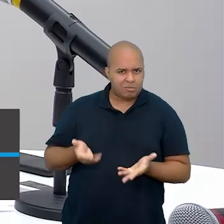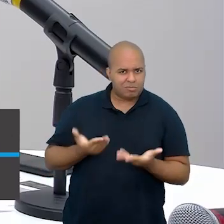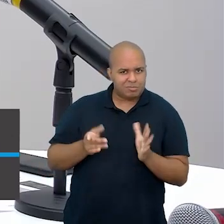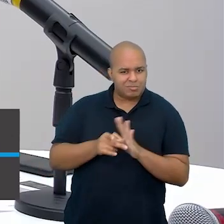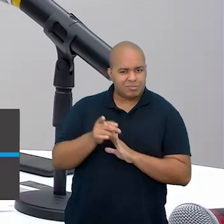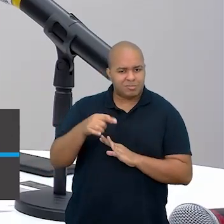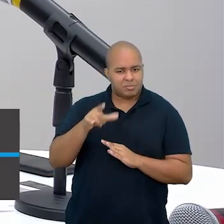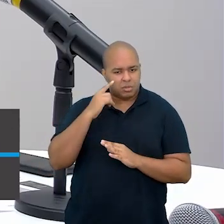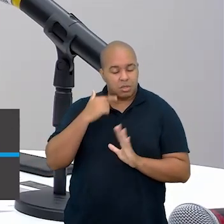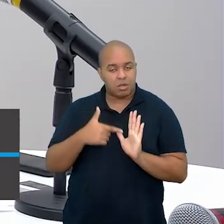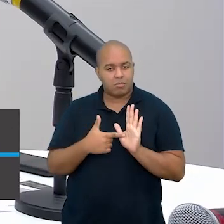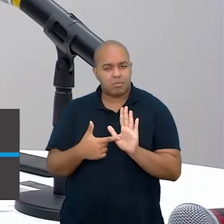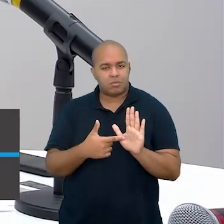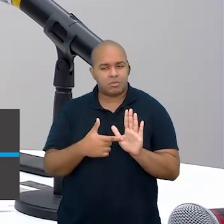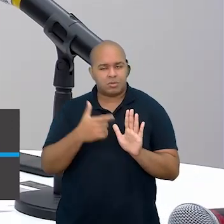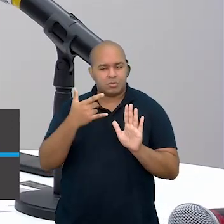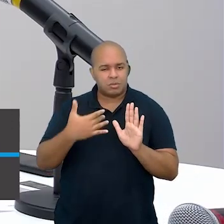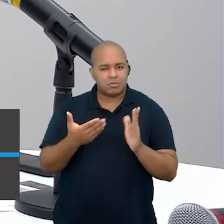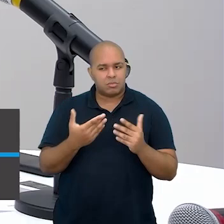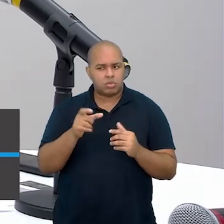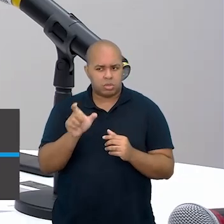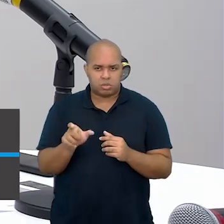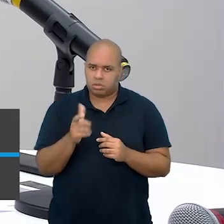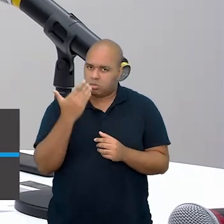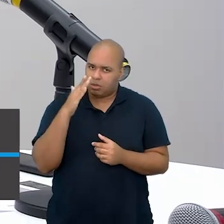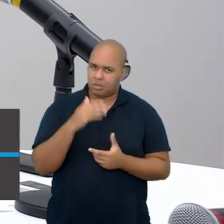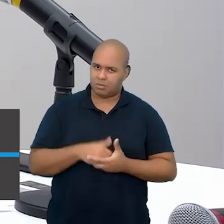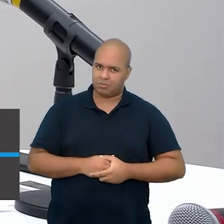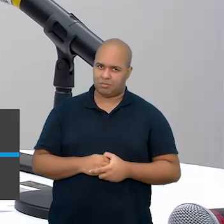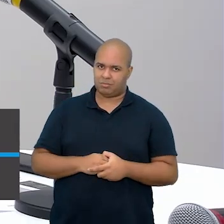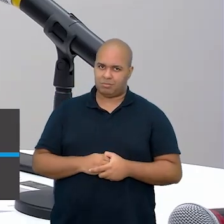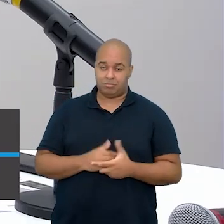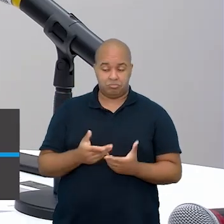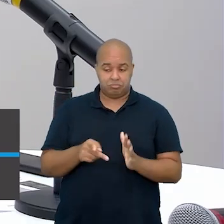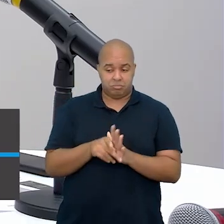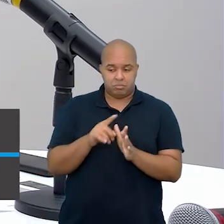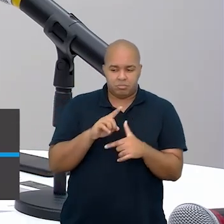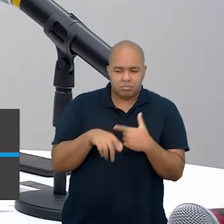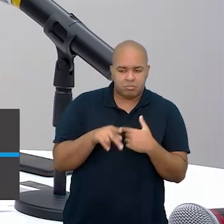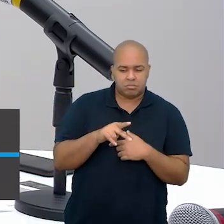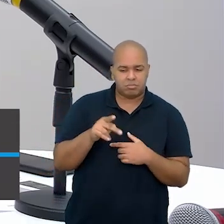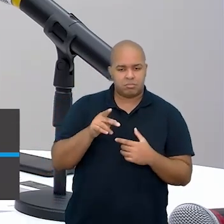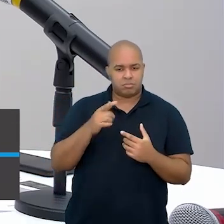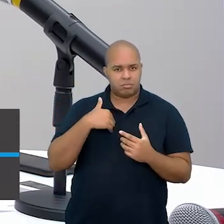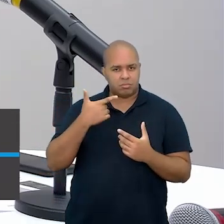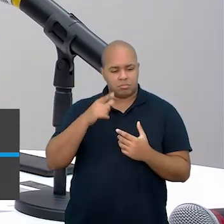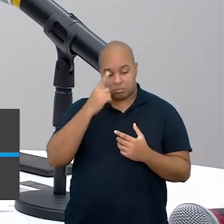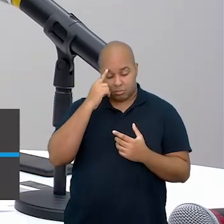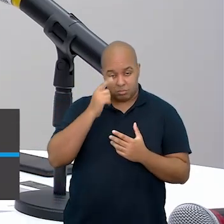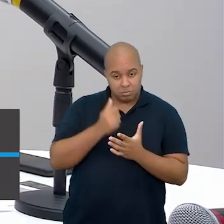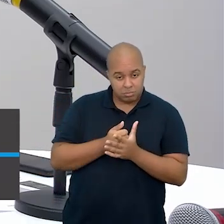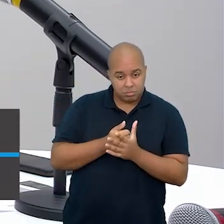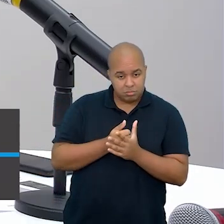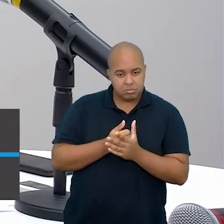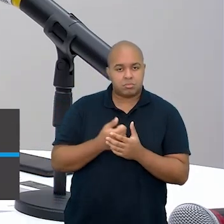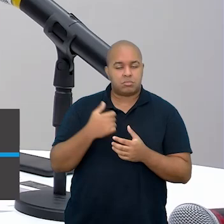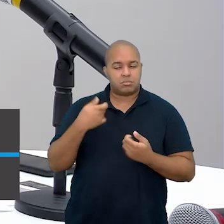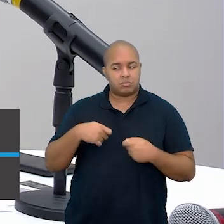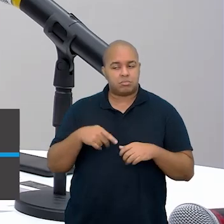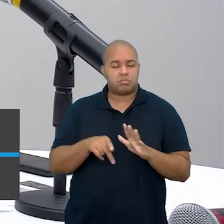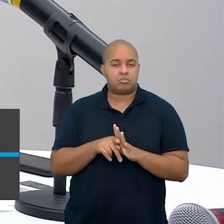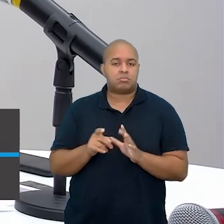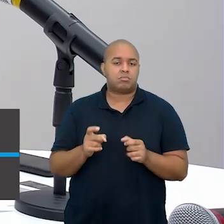estimulá-los a mostrar, a falar aquilo que não entendeu, né? Para que o professor tome as ações que sejam